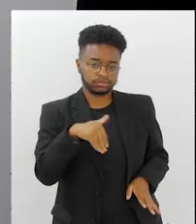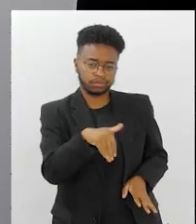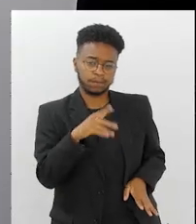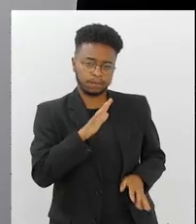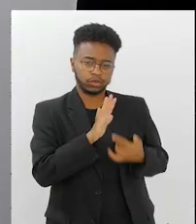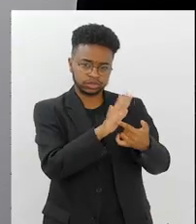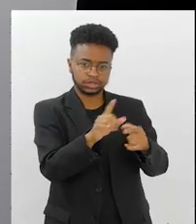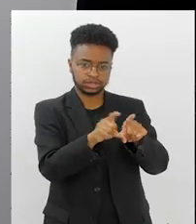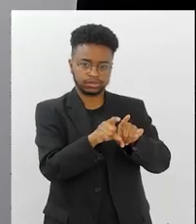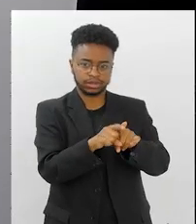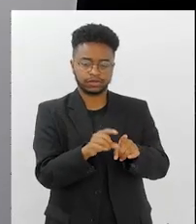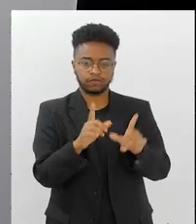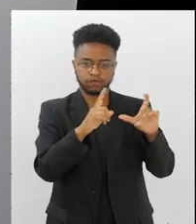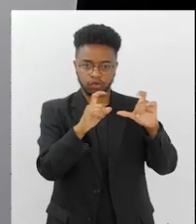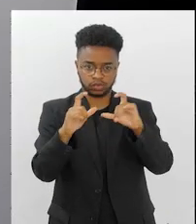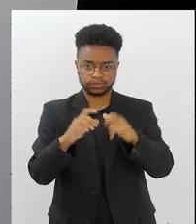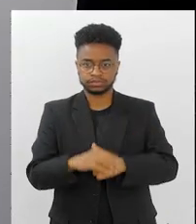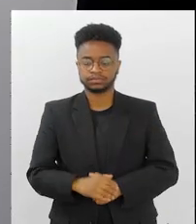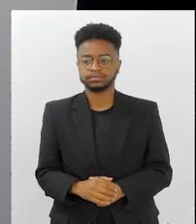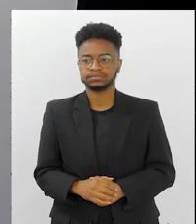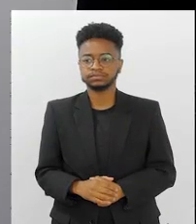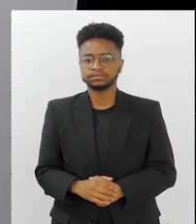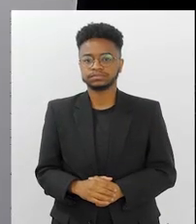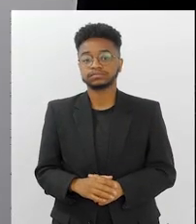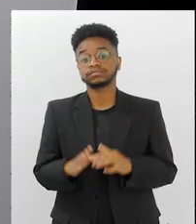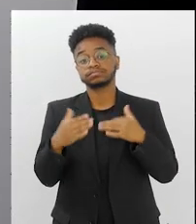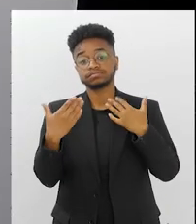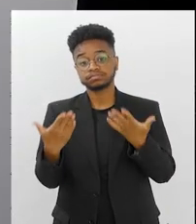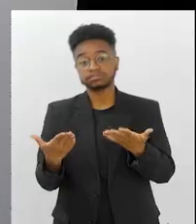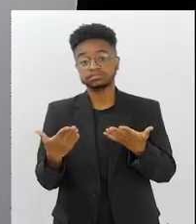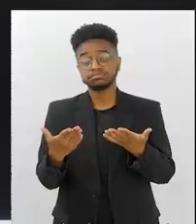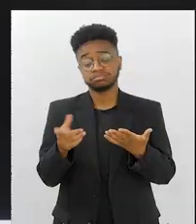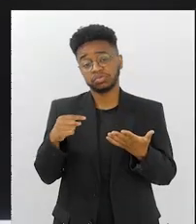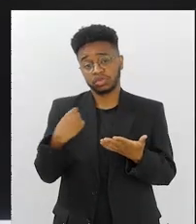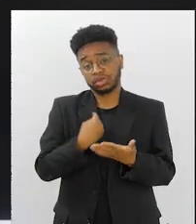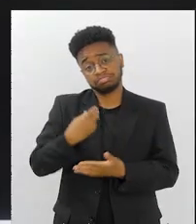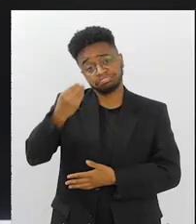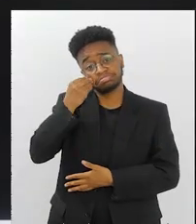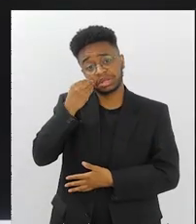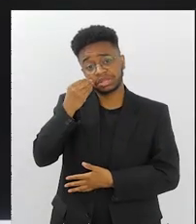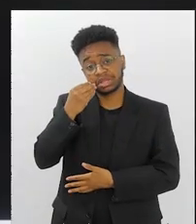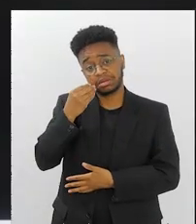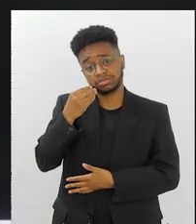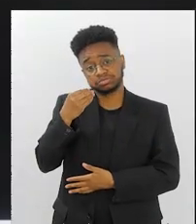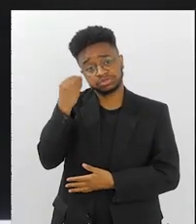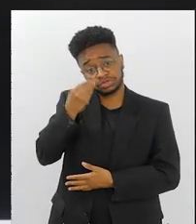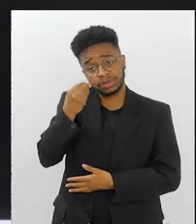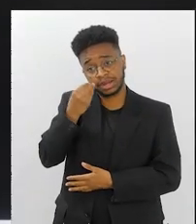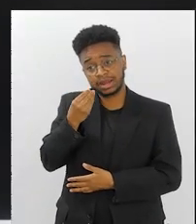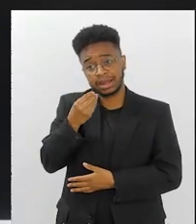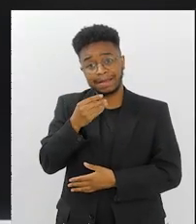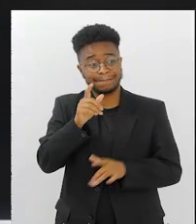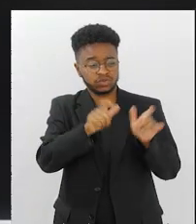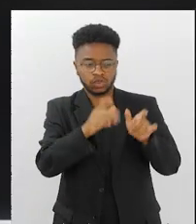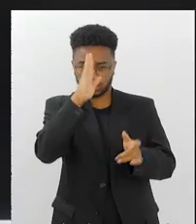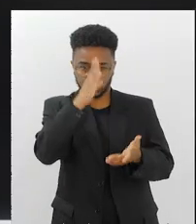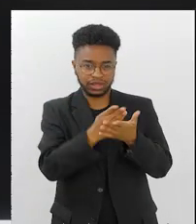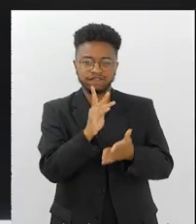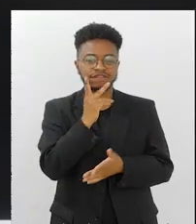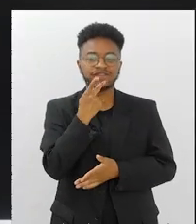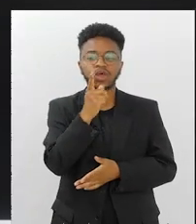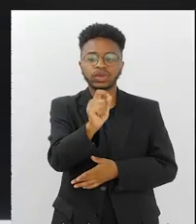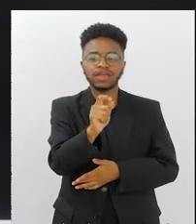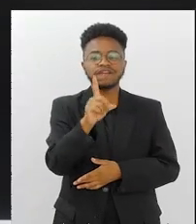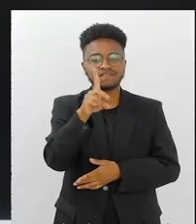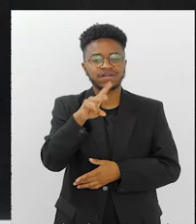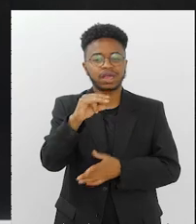daqui a pouco essa essas fotos também então foi um risco que valeu a pena e ninguém acreditava vai estourar vão